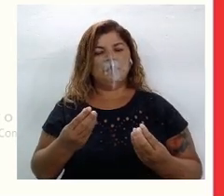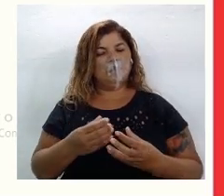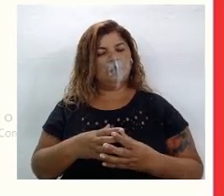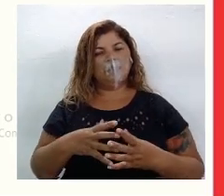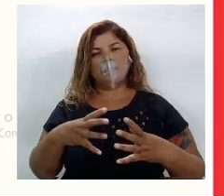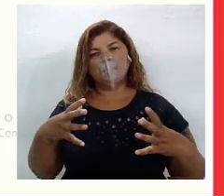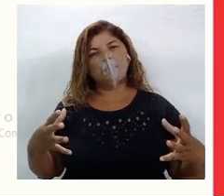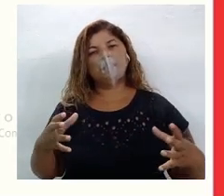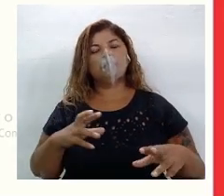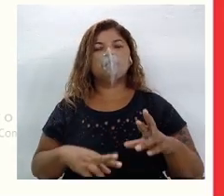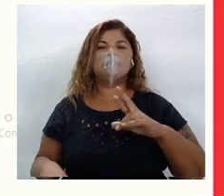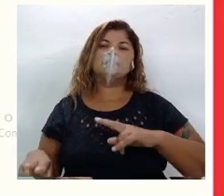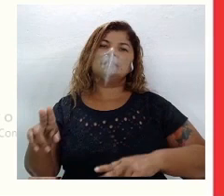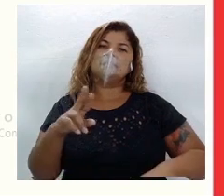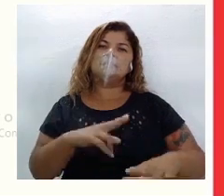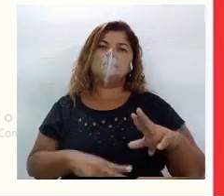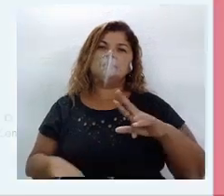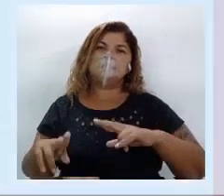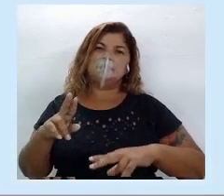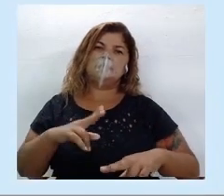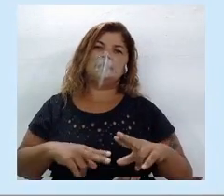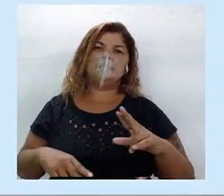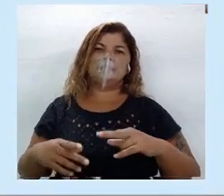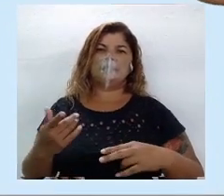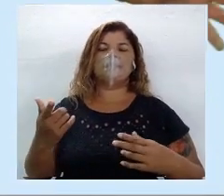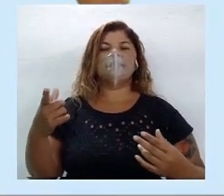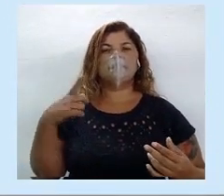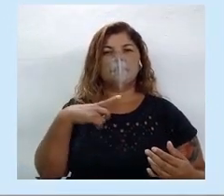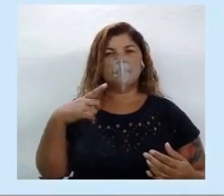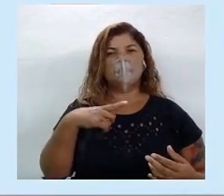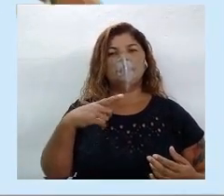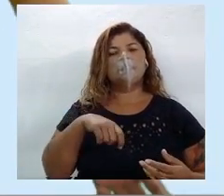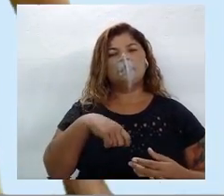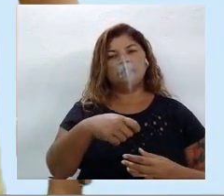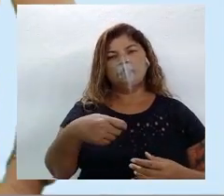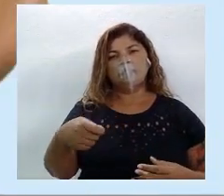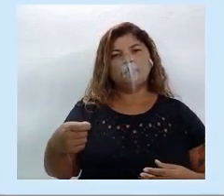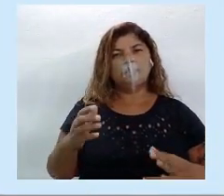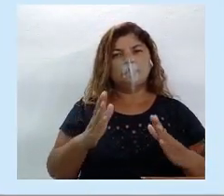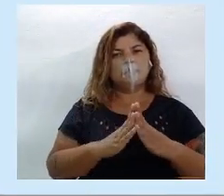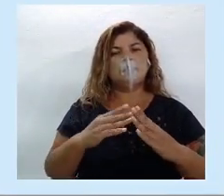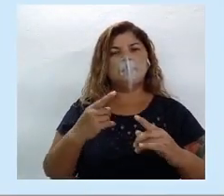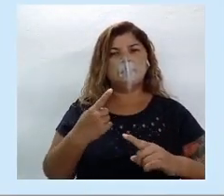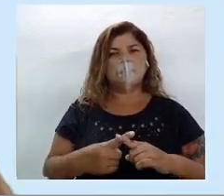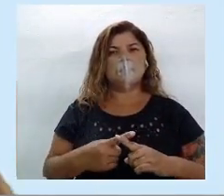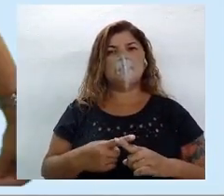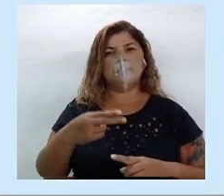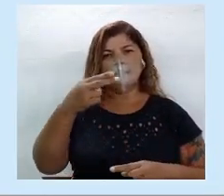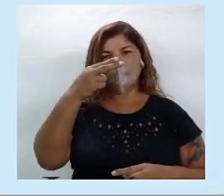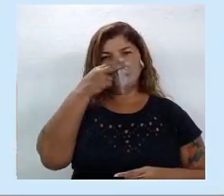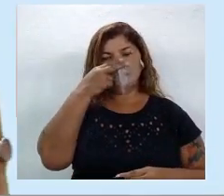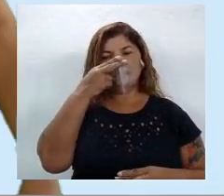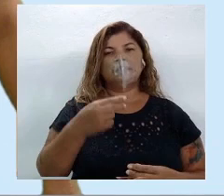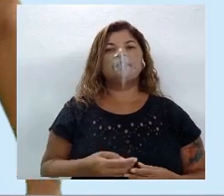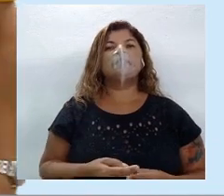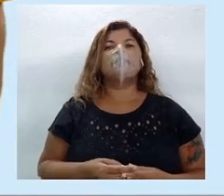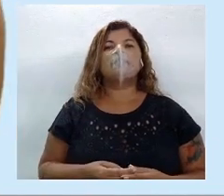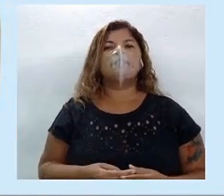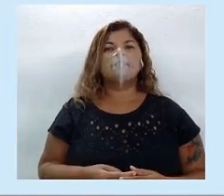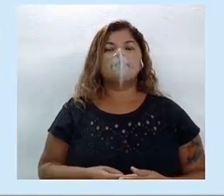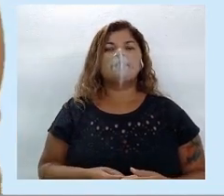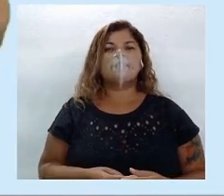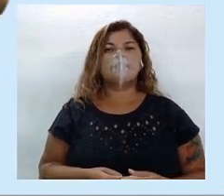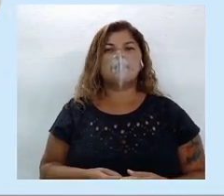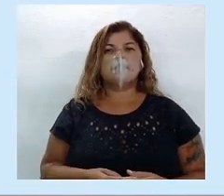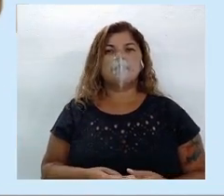é muito mais diversificado a quantidade e as denominações das igrejas protestantes. Vamos